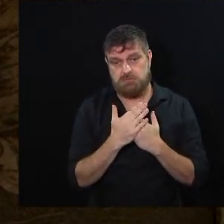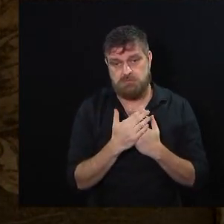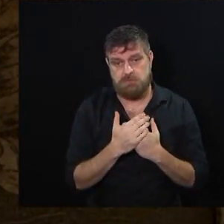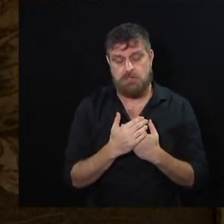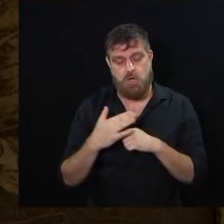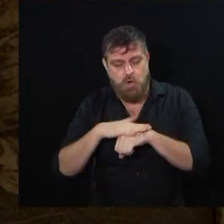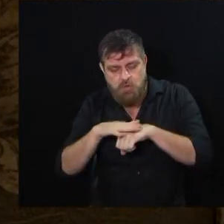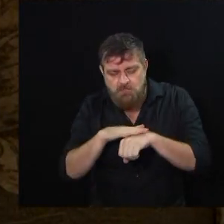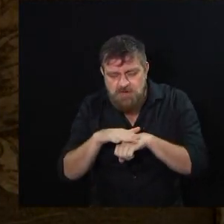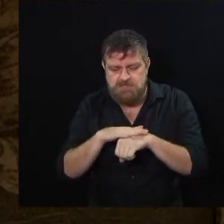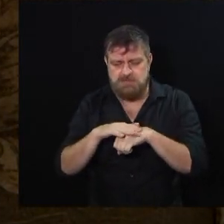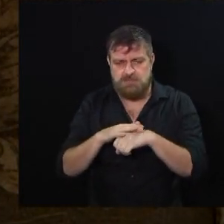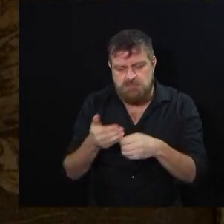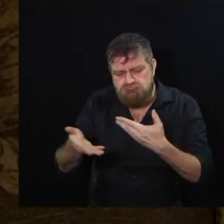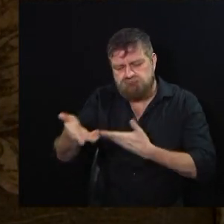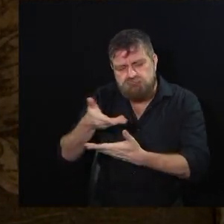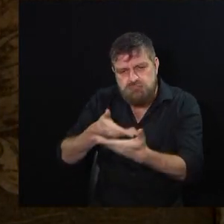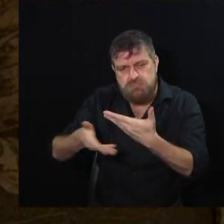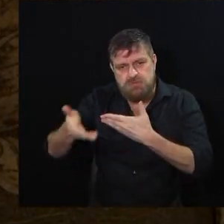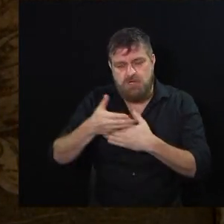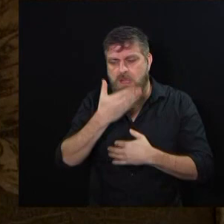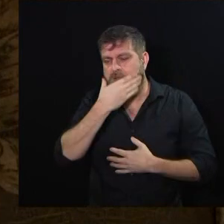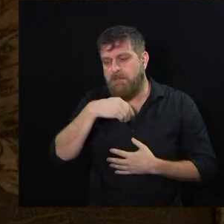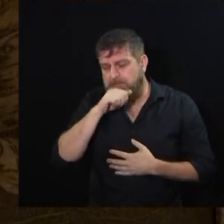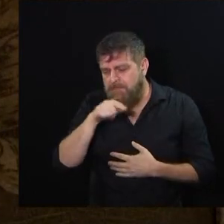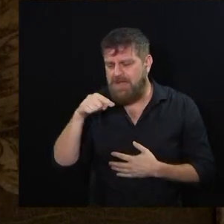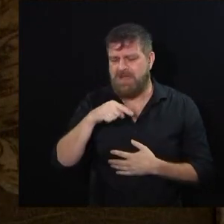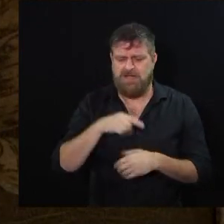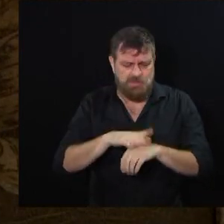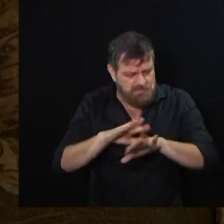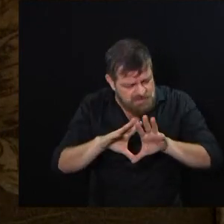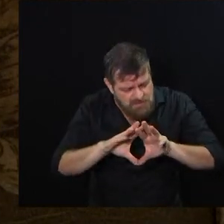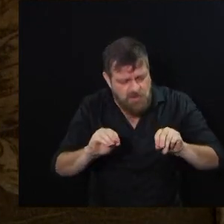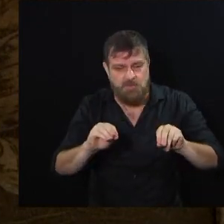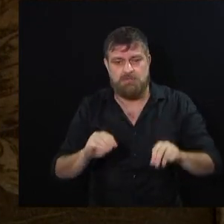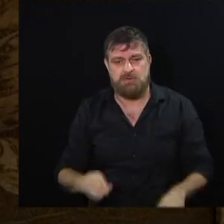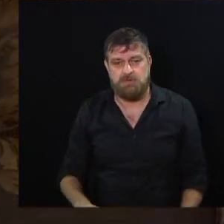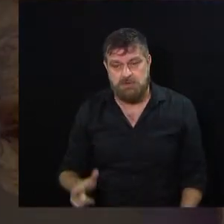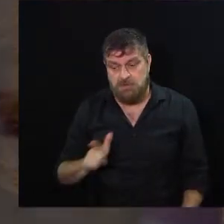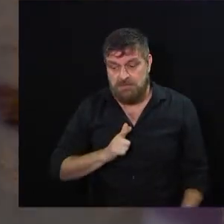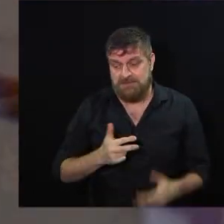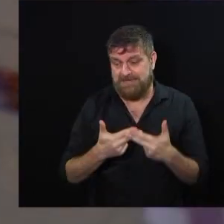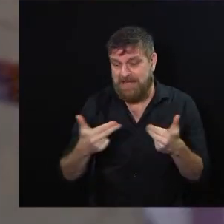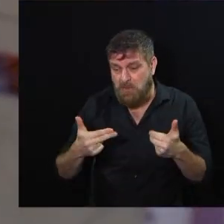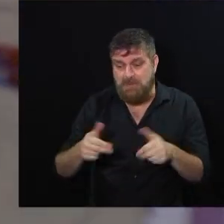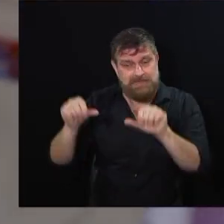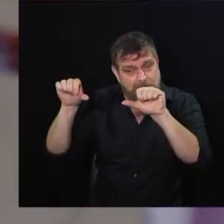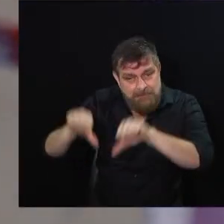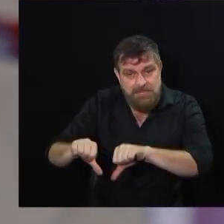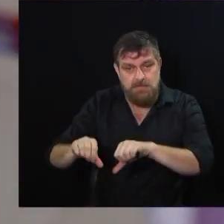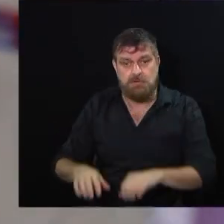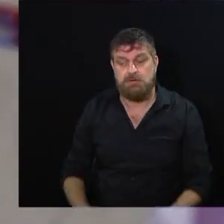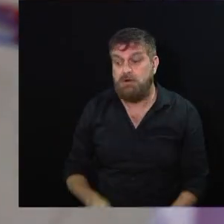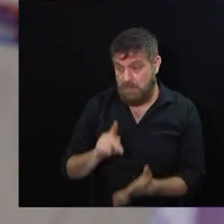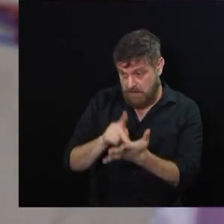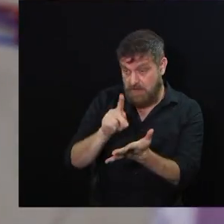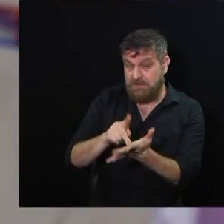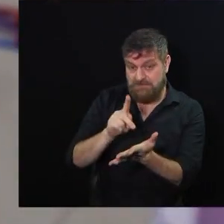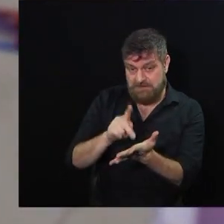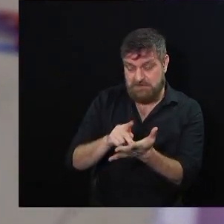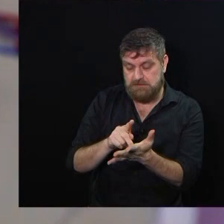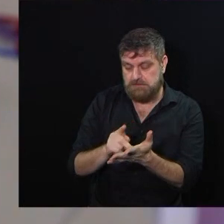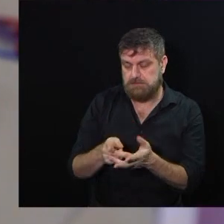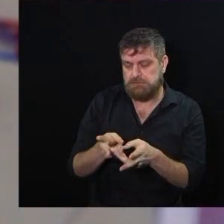que não é nada, pai, isso passa, muita gente tem coisas muito piores e realmente eu comecei a ver que